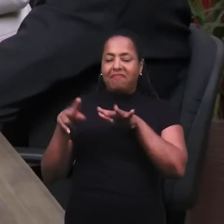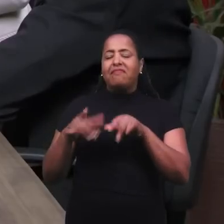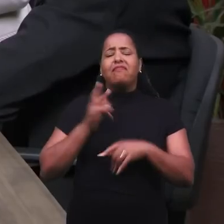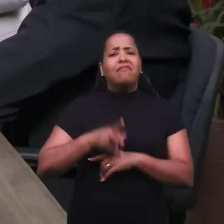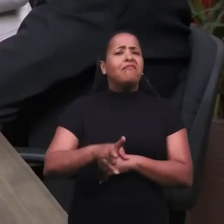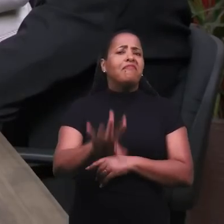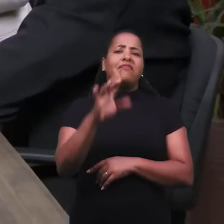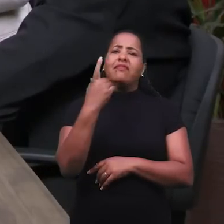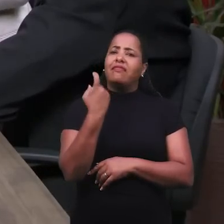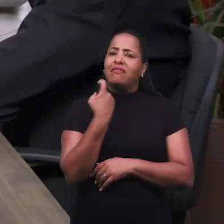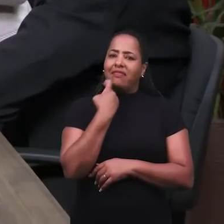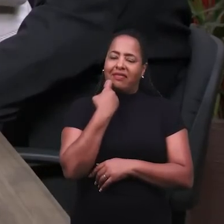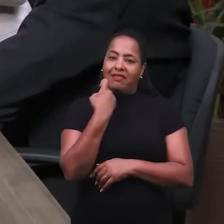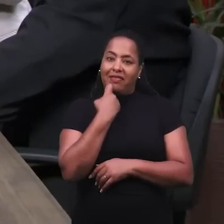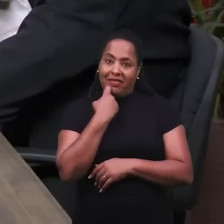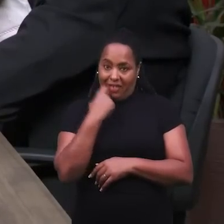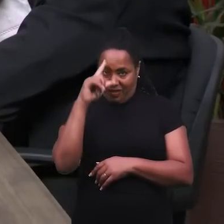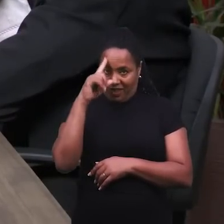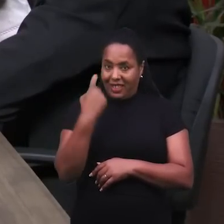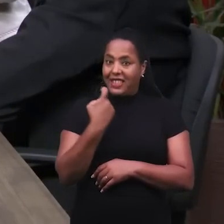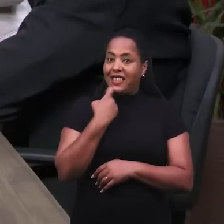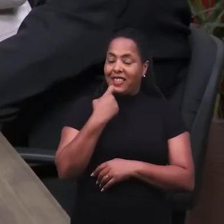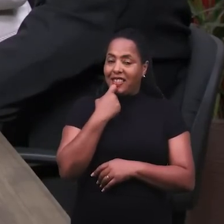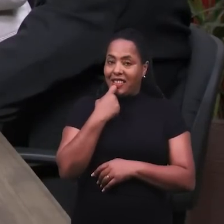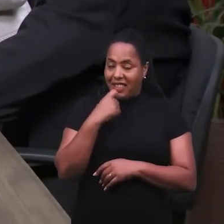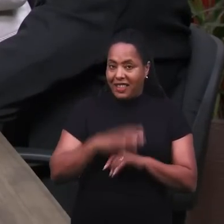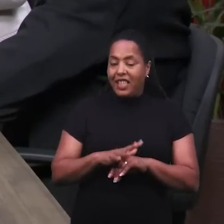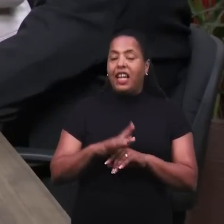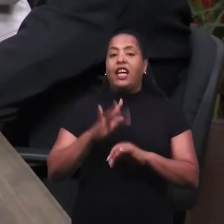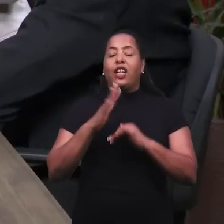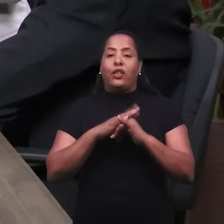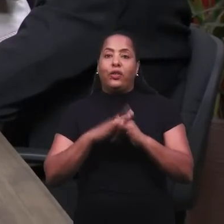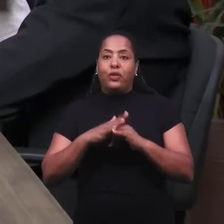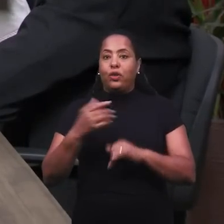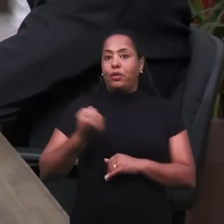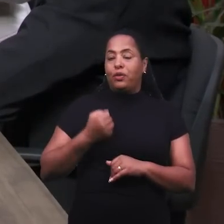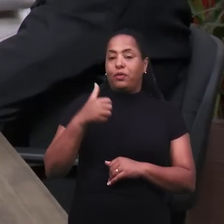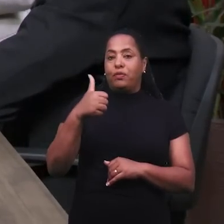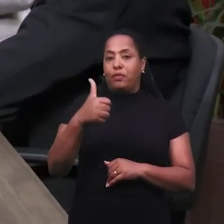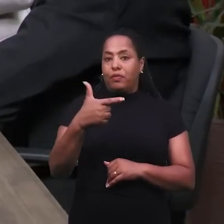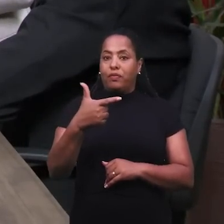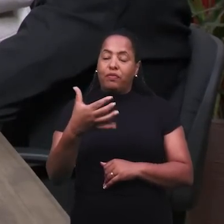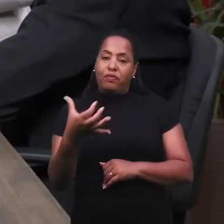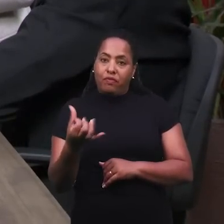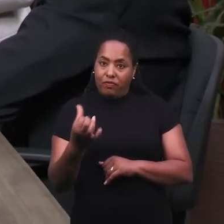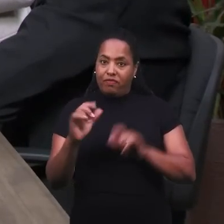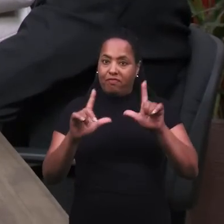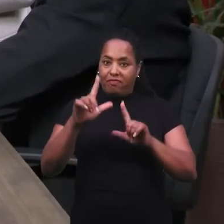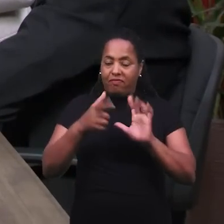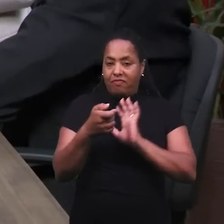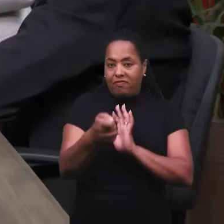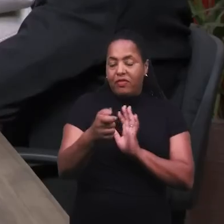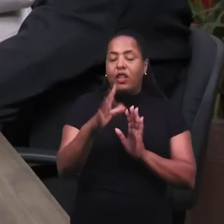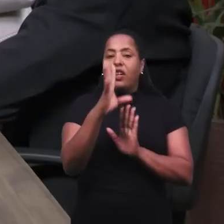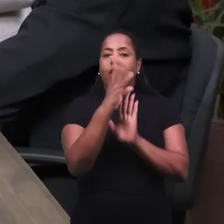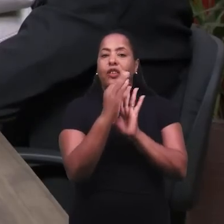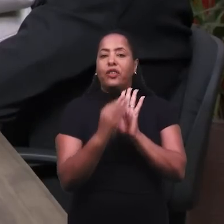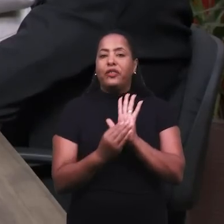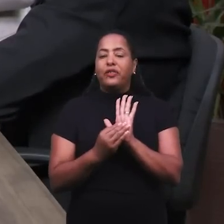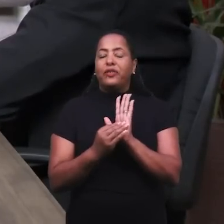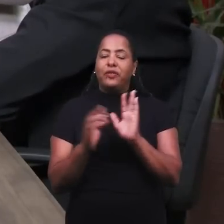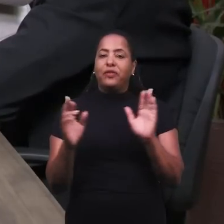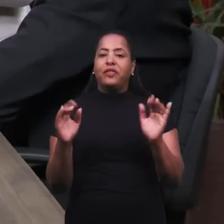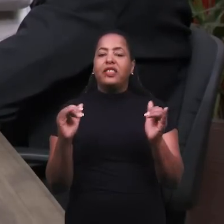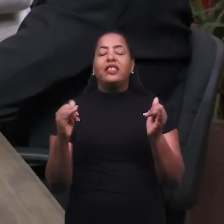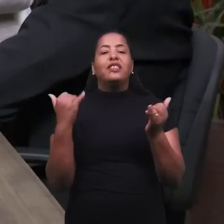sextas-feiras aqui pelo nosso canal no YouTube, pelo canal 126, nessa sequência de conteúdos que estão associados